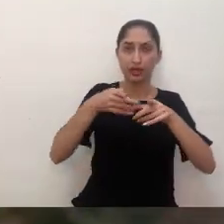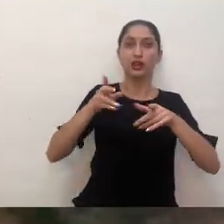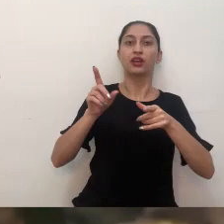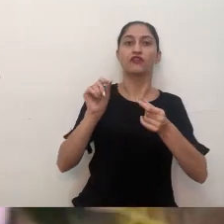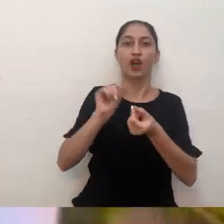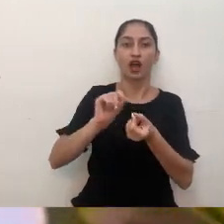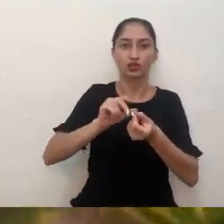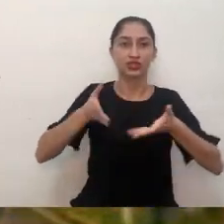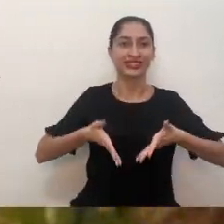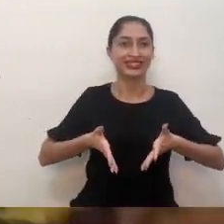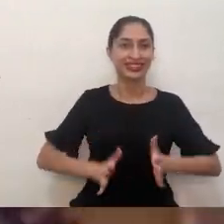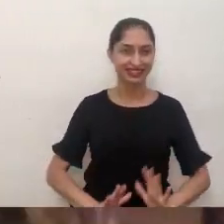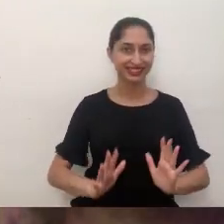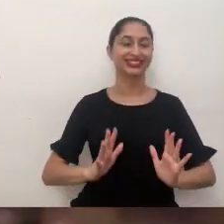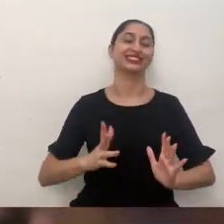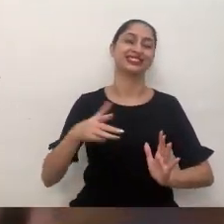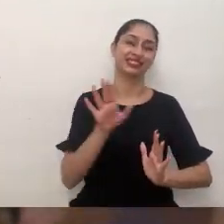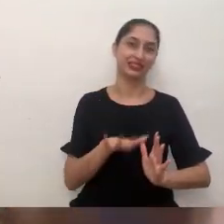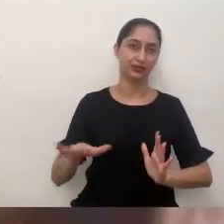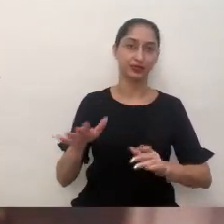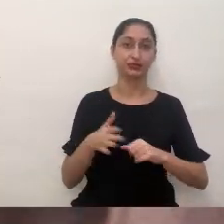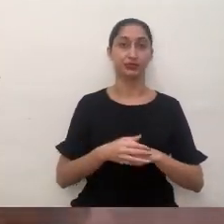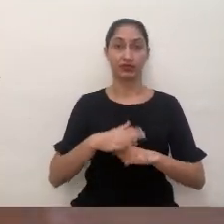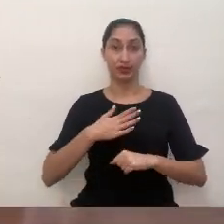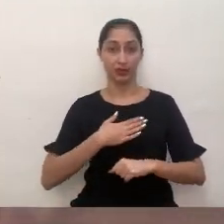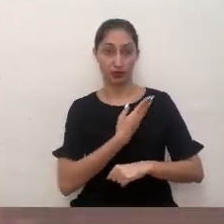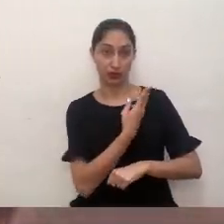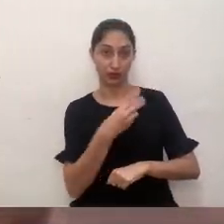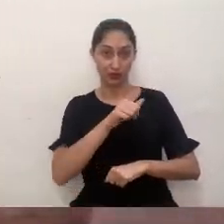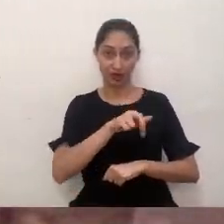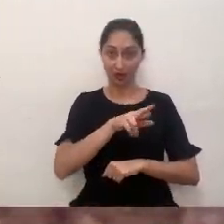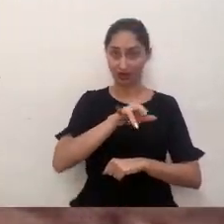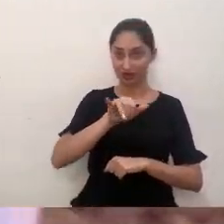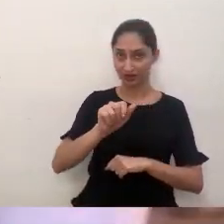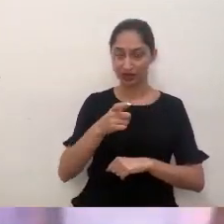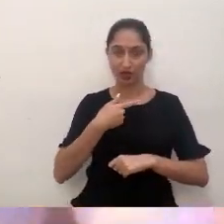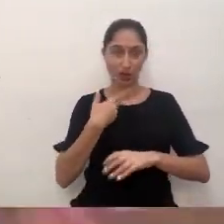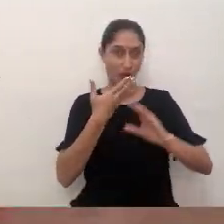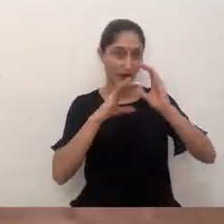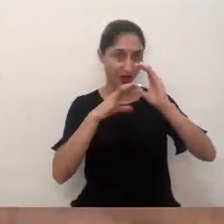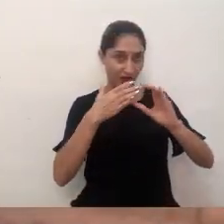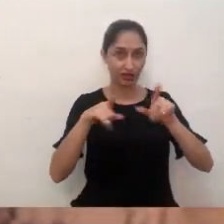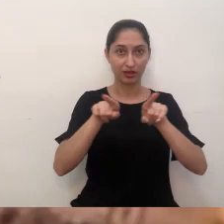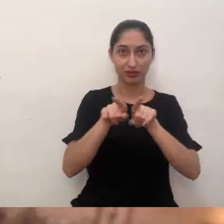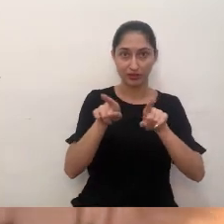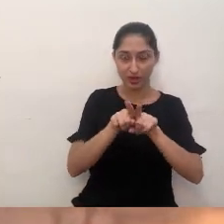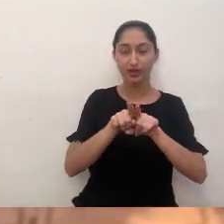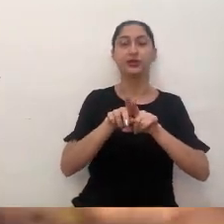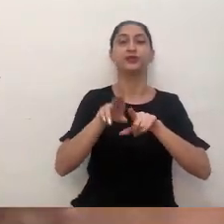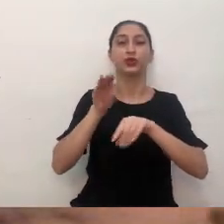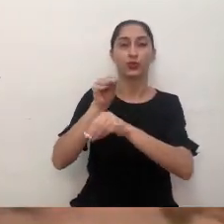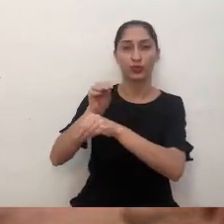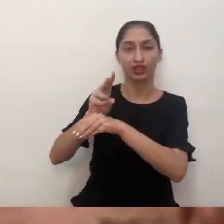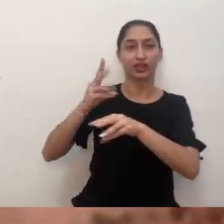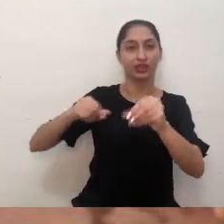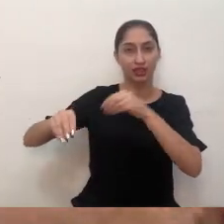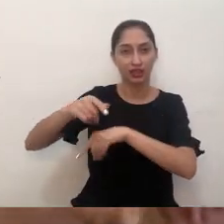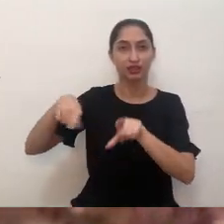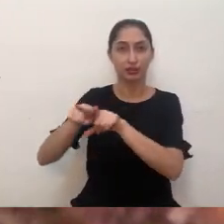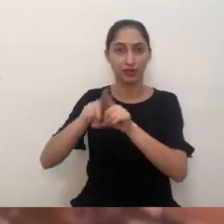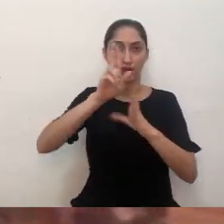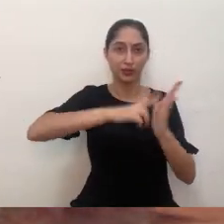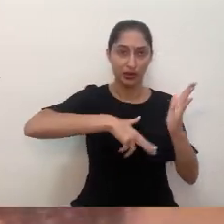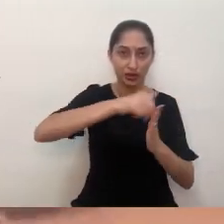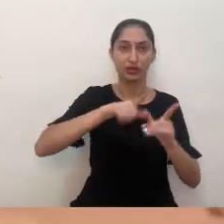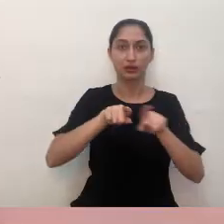Maria Aparecida, eu sou da comunidade de Curtum, sou batuqueira, sou cantadeira de verso, sou agricultora, sou tingideira,